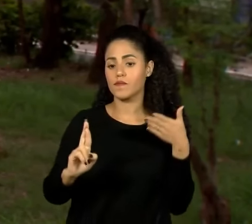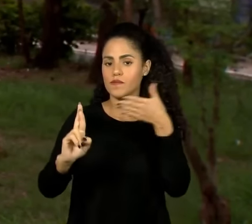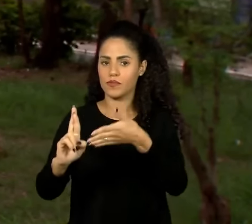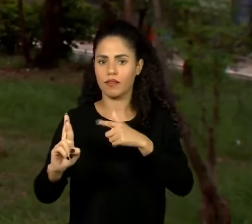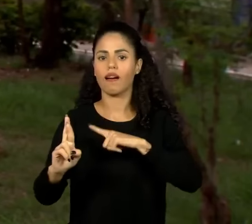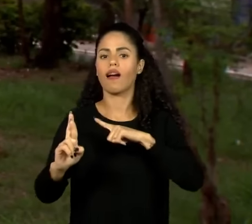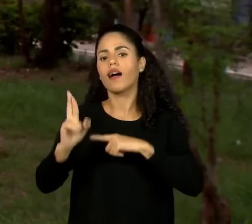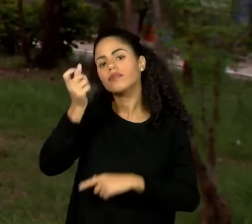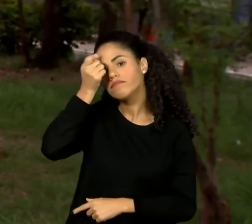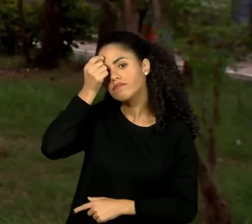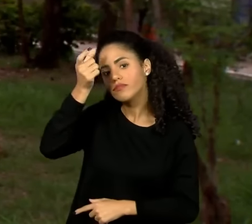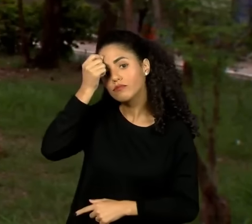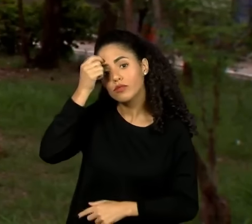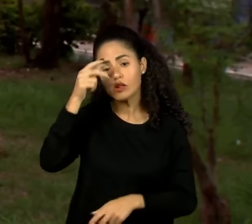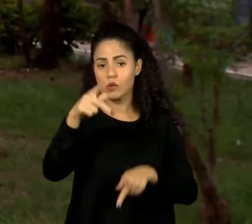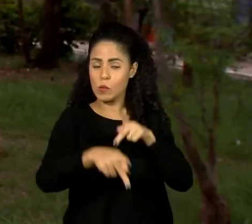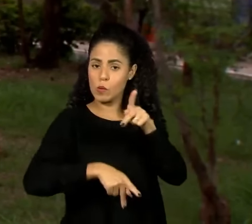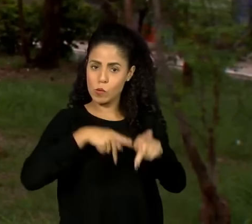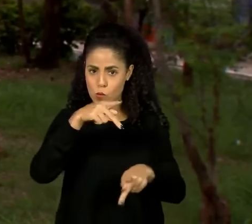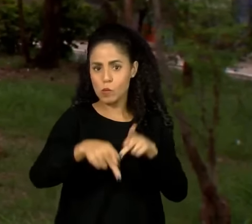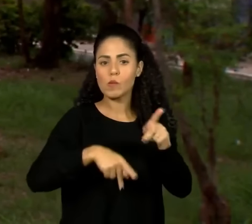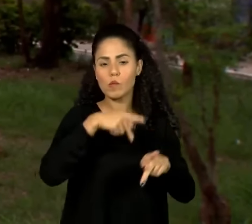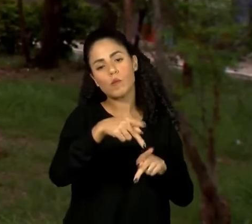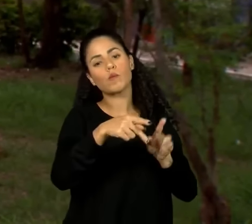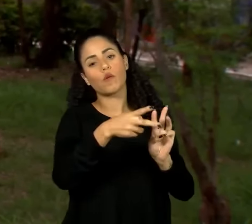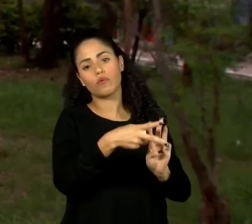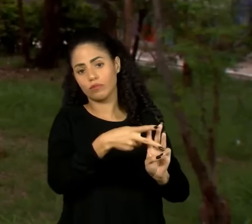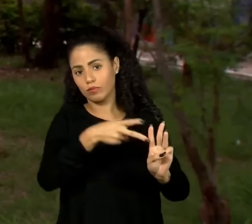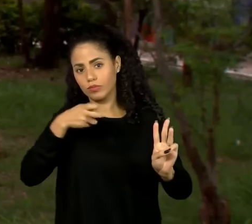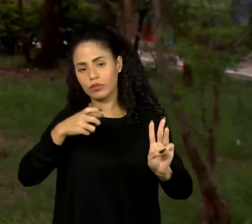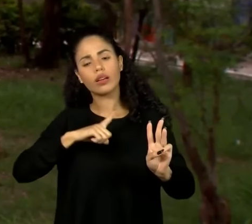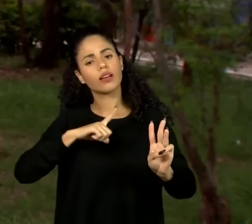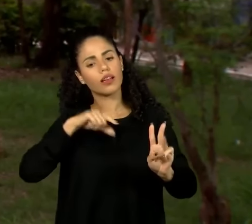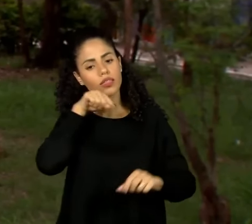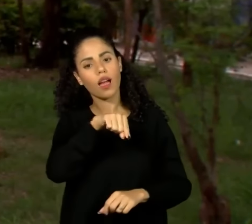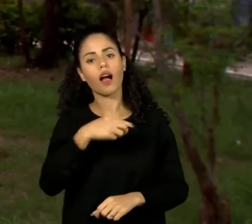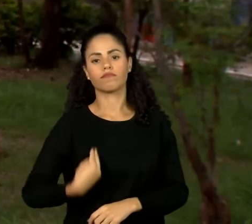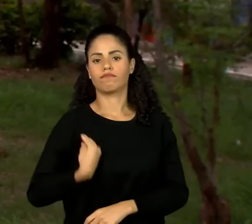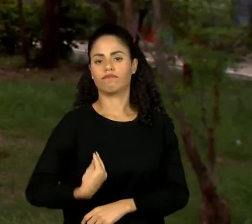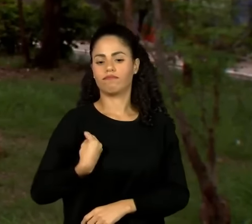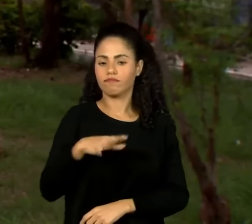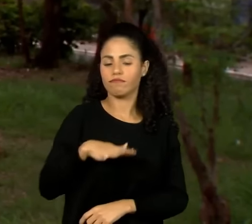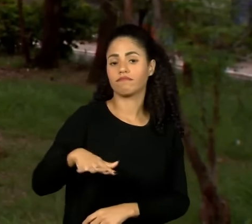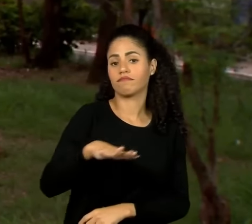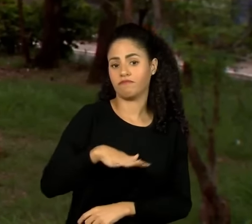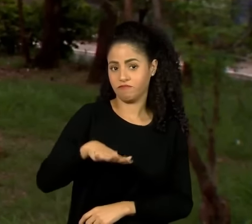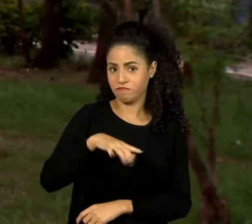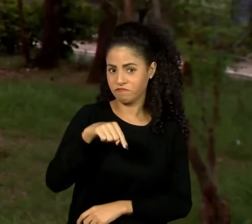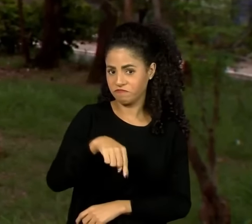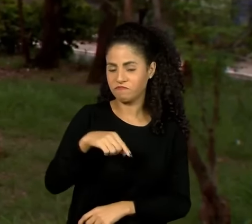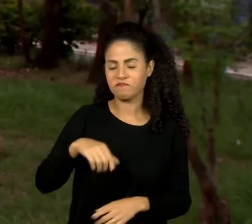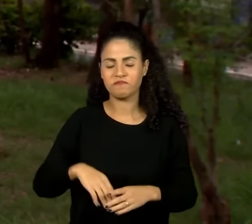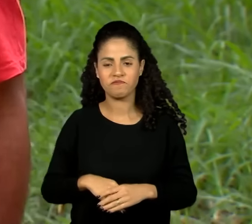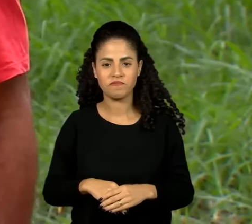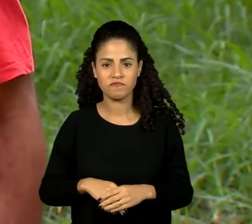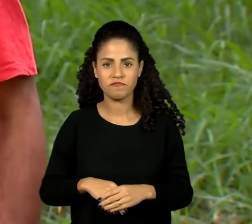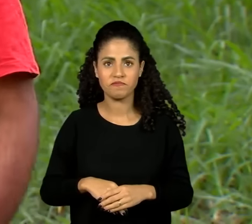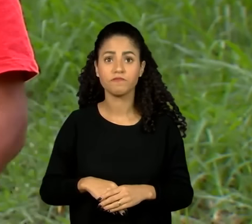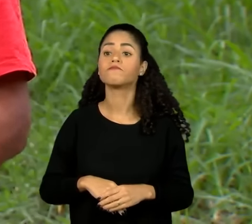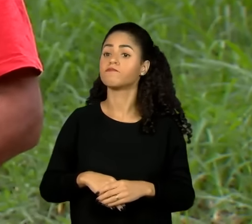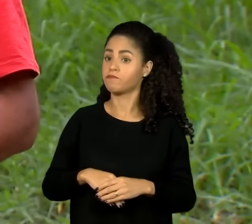à cultura do povo indígena da etnia guarani, que também está presente nesta região da capital paulista.